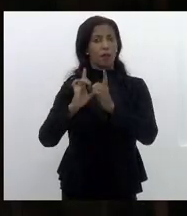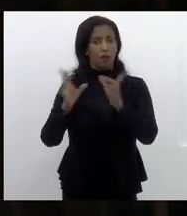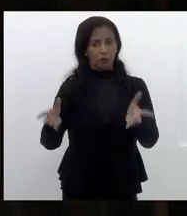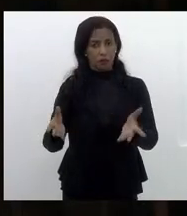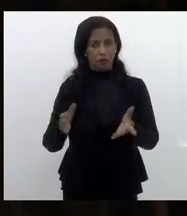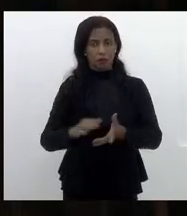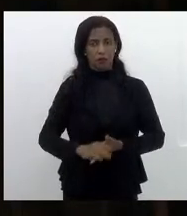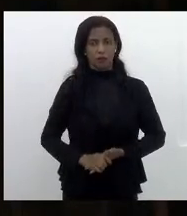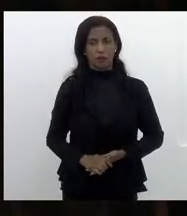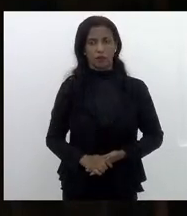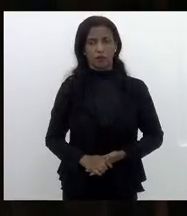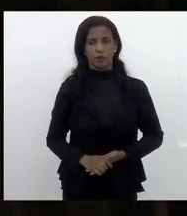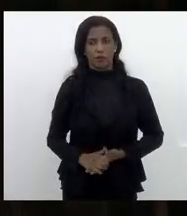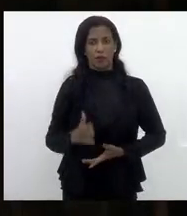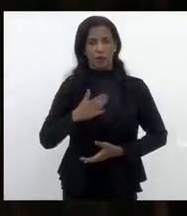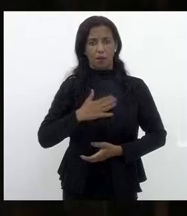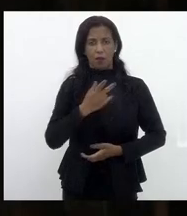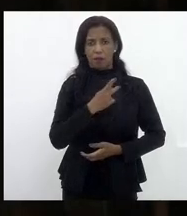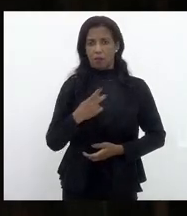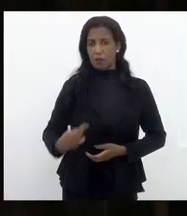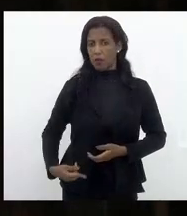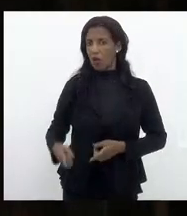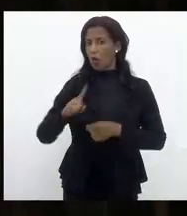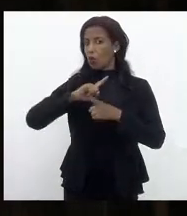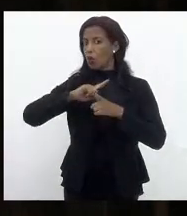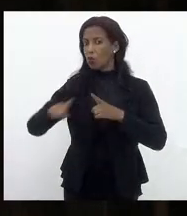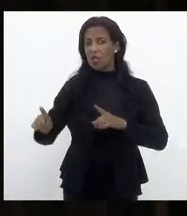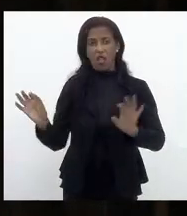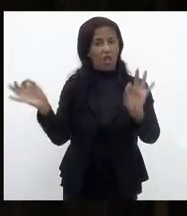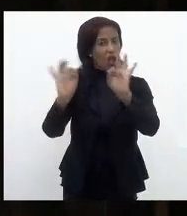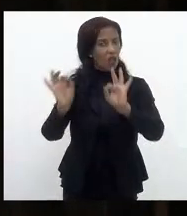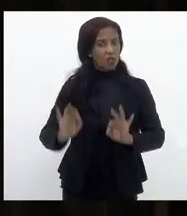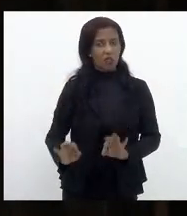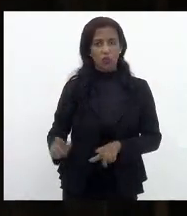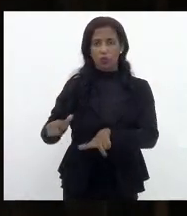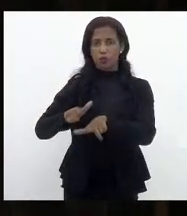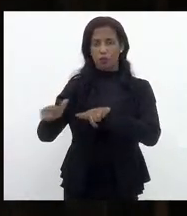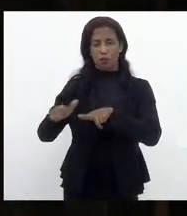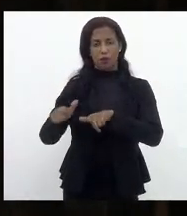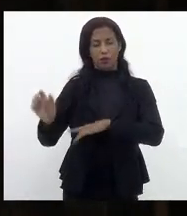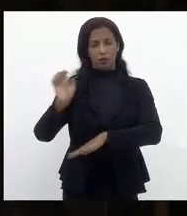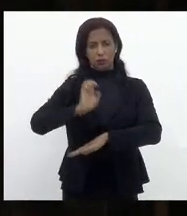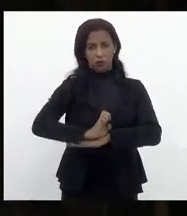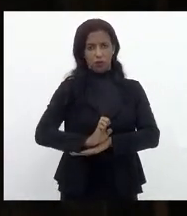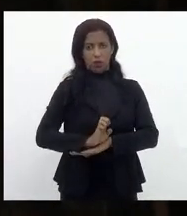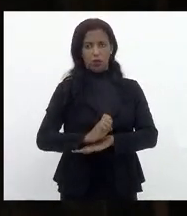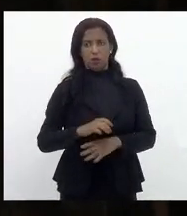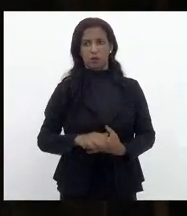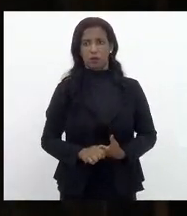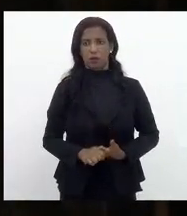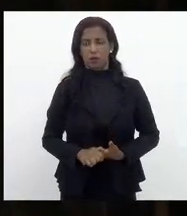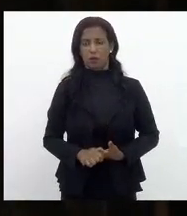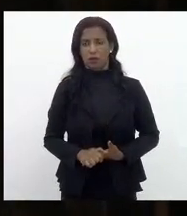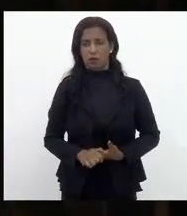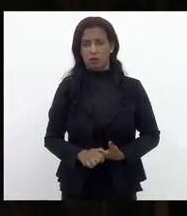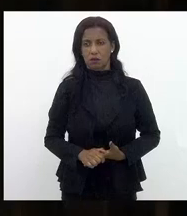que isso e na minha presidência eu não liguei a palavra a nenhum servidor desse estado é